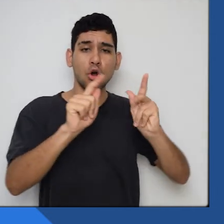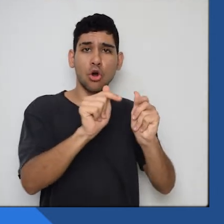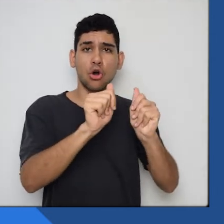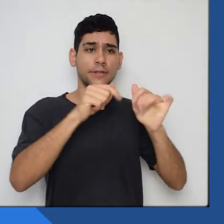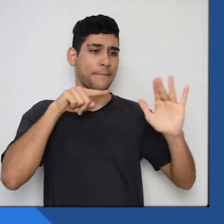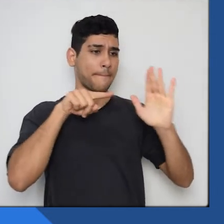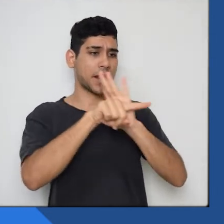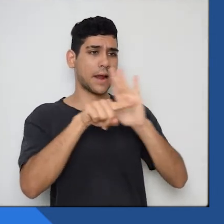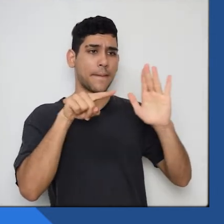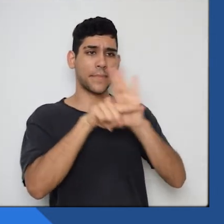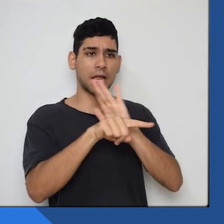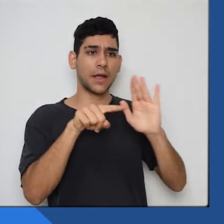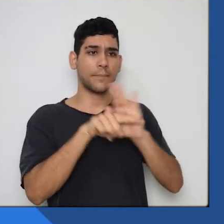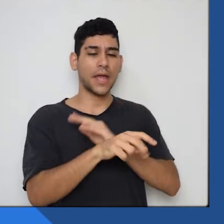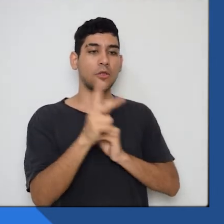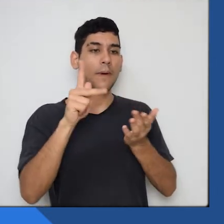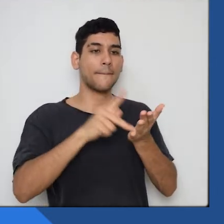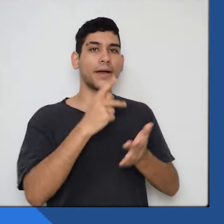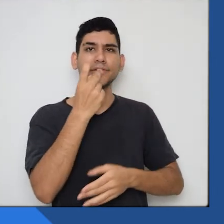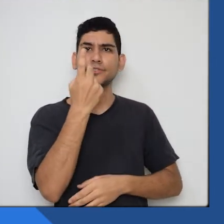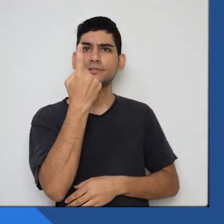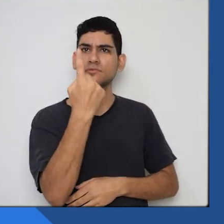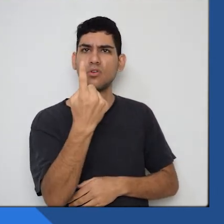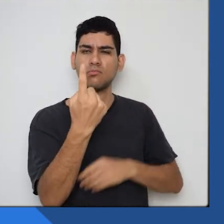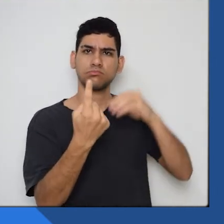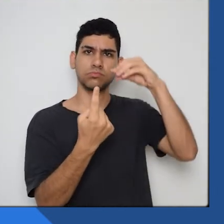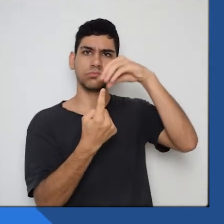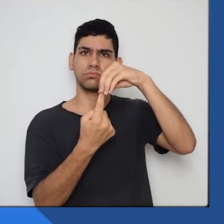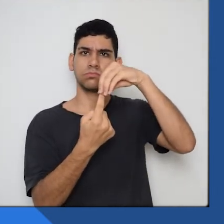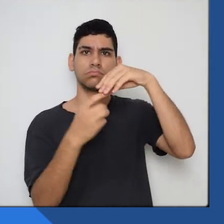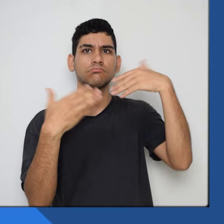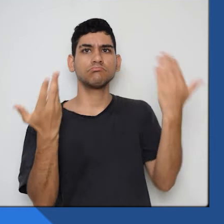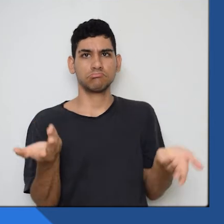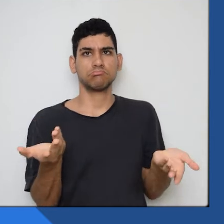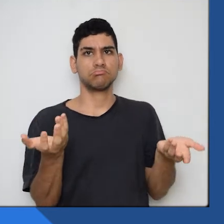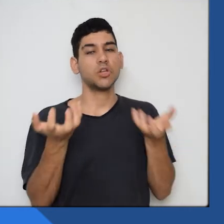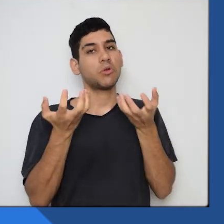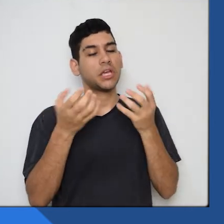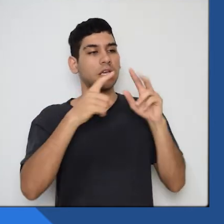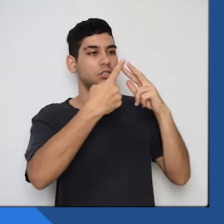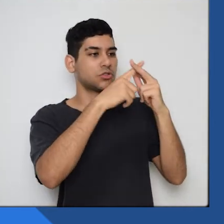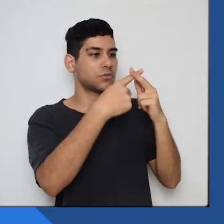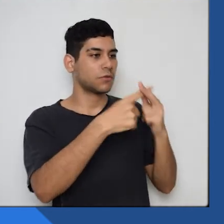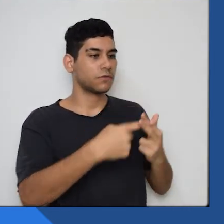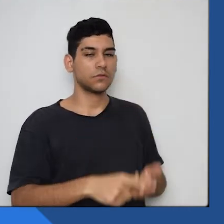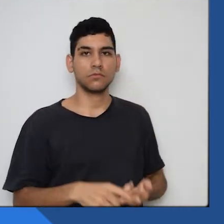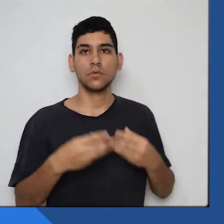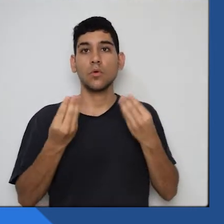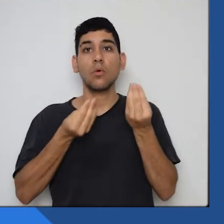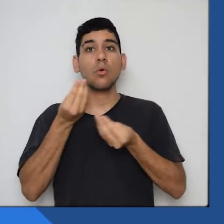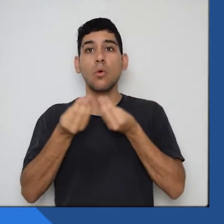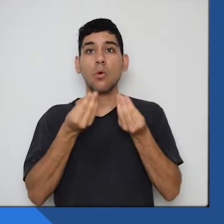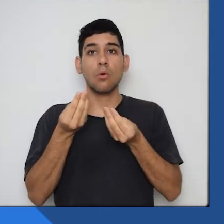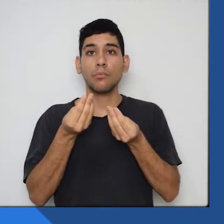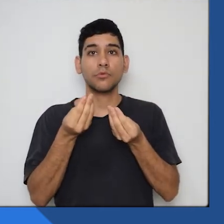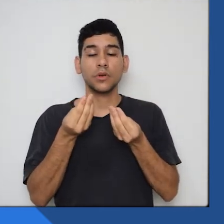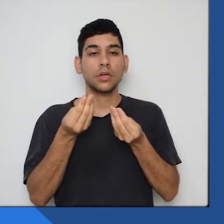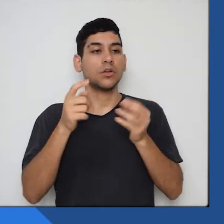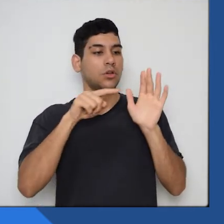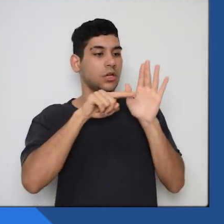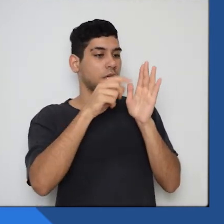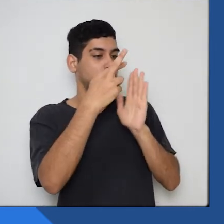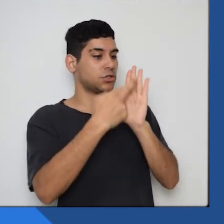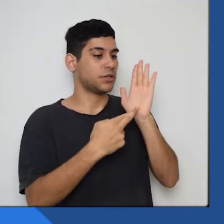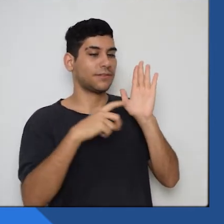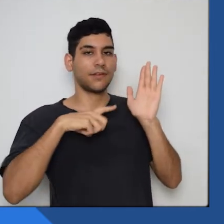as perguntas, todas as questões apareçam numa página só. É aqui que a gente configura isso. Como